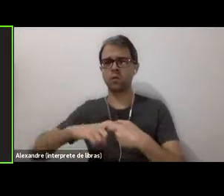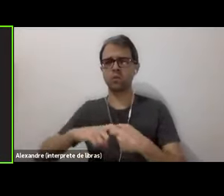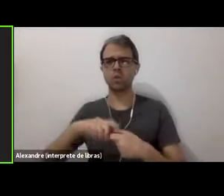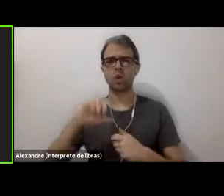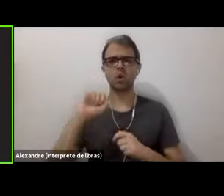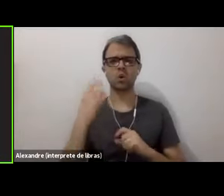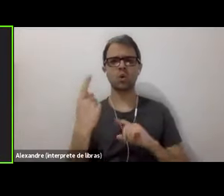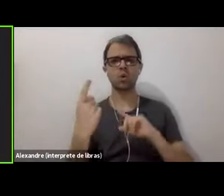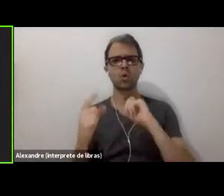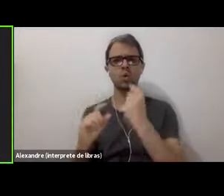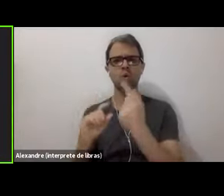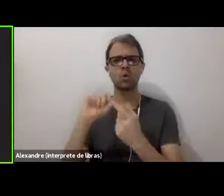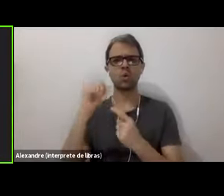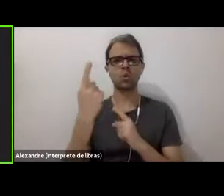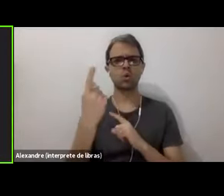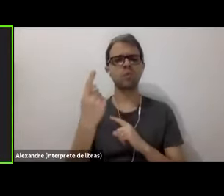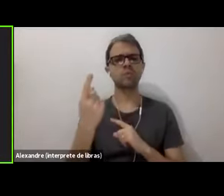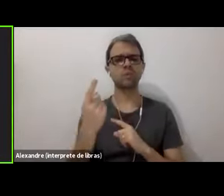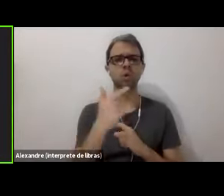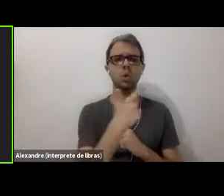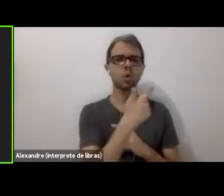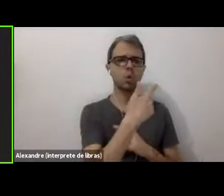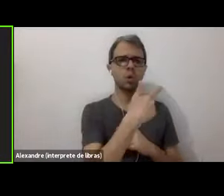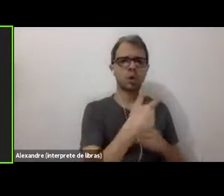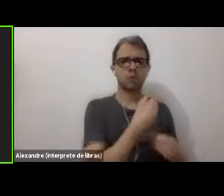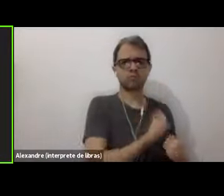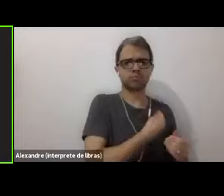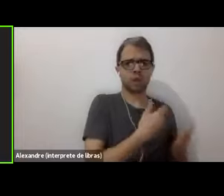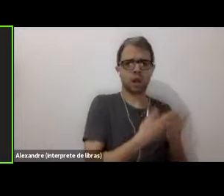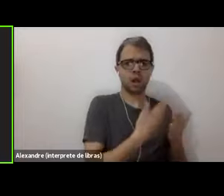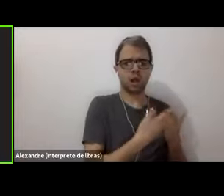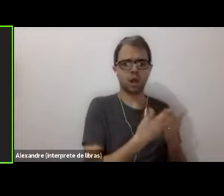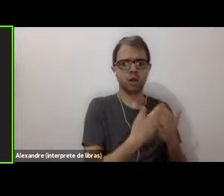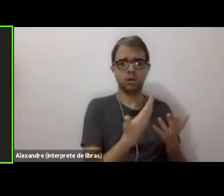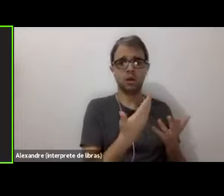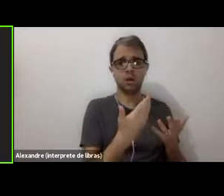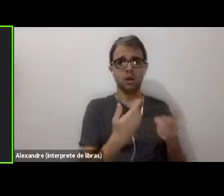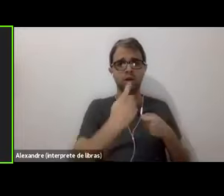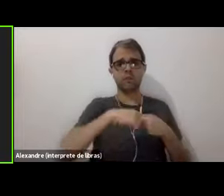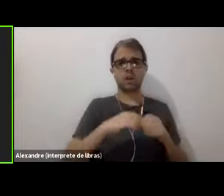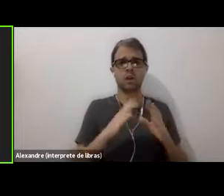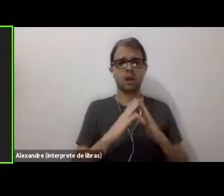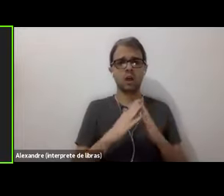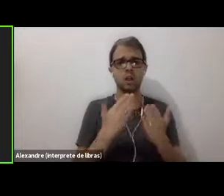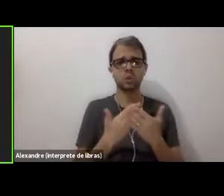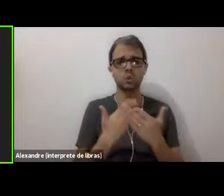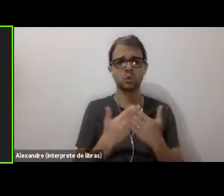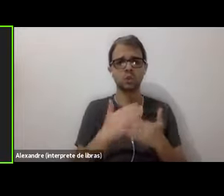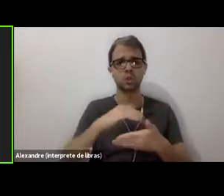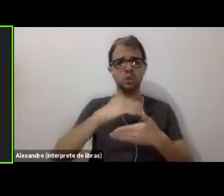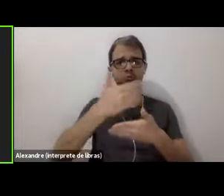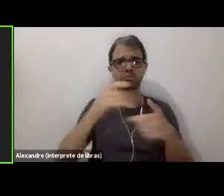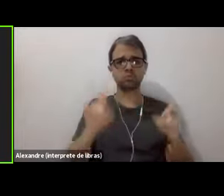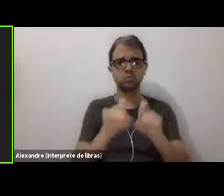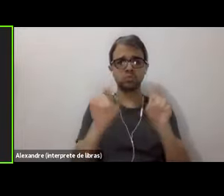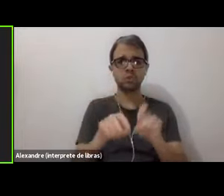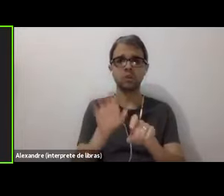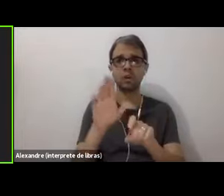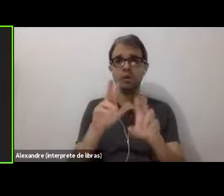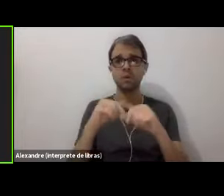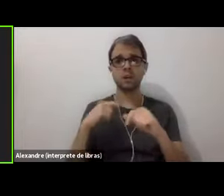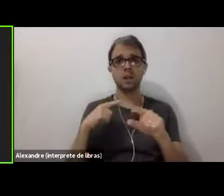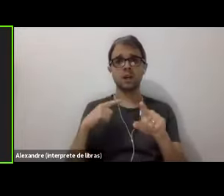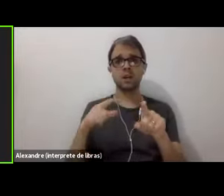haja retomada em setembro, porque não se sentem seguros, ou porque tem alguém na família de grupo de risco, ou porque o aluno é grupo de risco. Então, isso a gente não